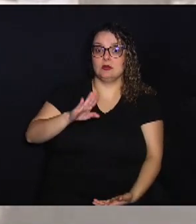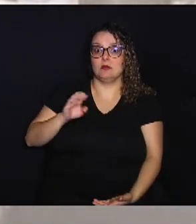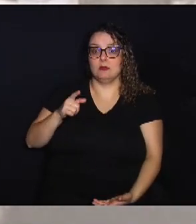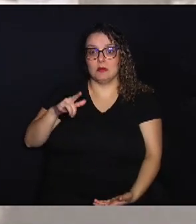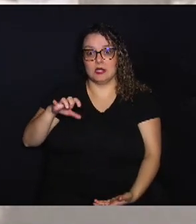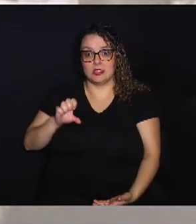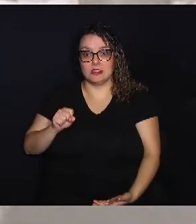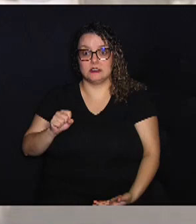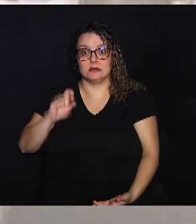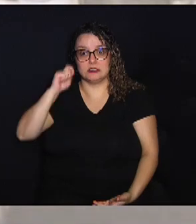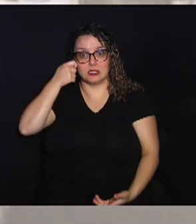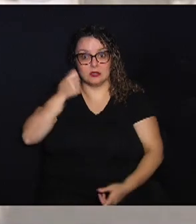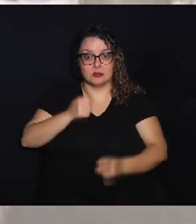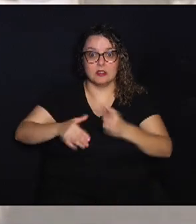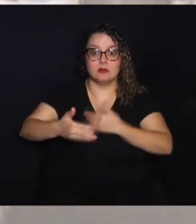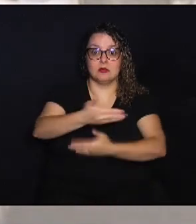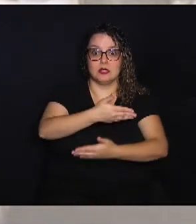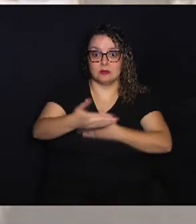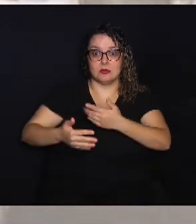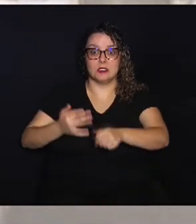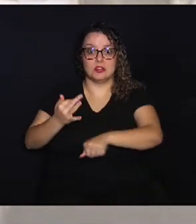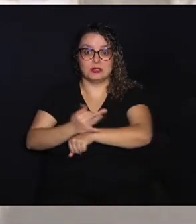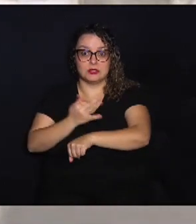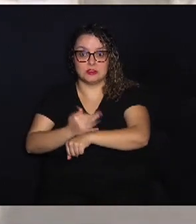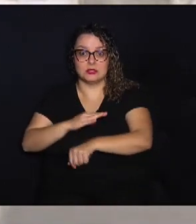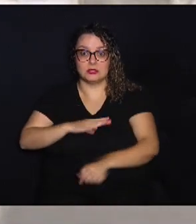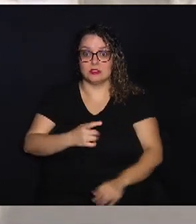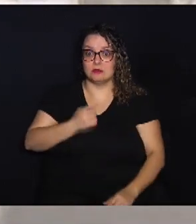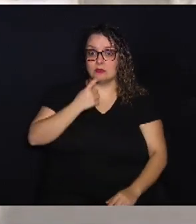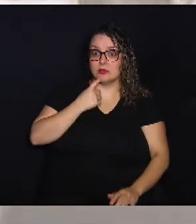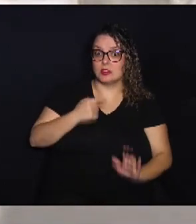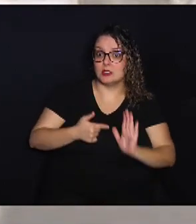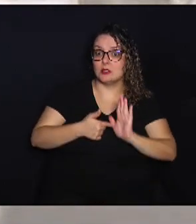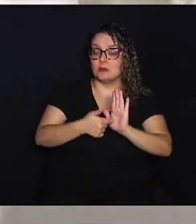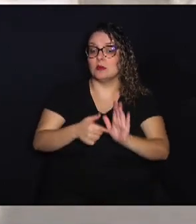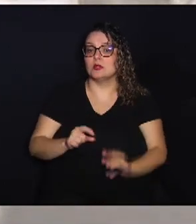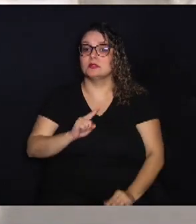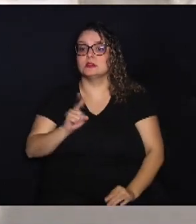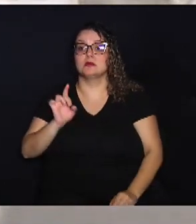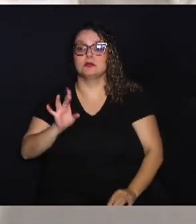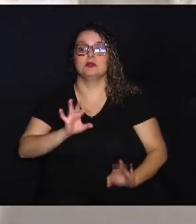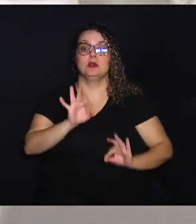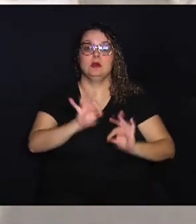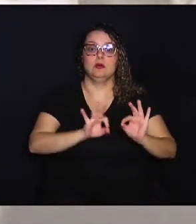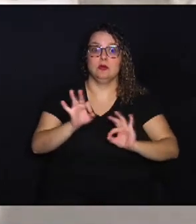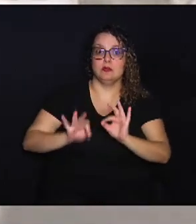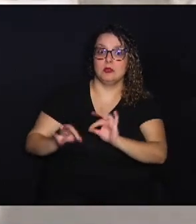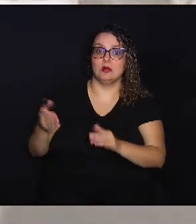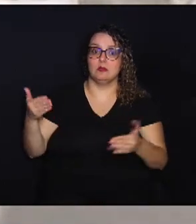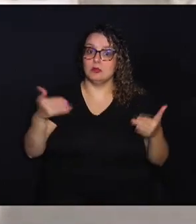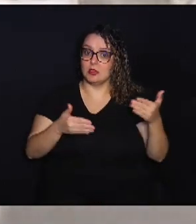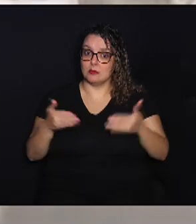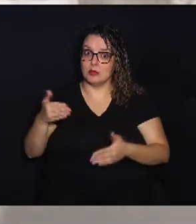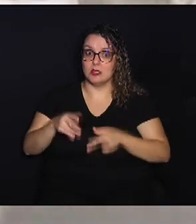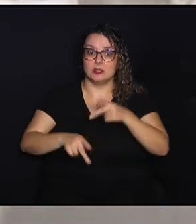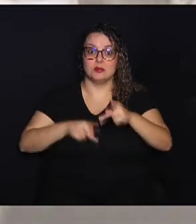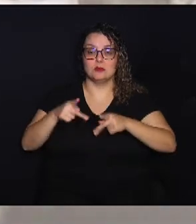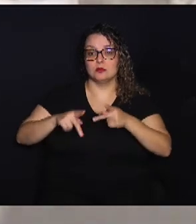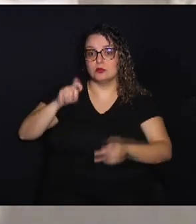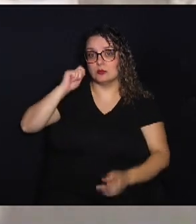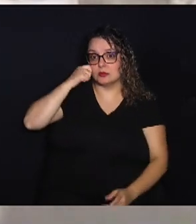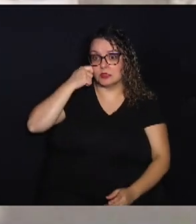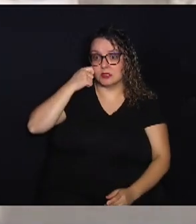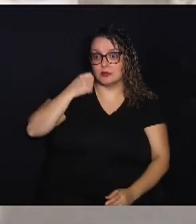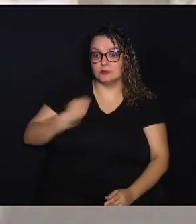Negros, Sociabilidades e Resistência em Campinas, que retrata não só a organização e a participação da população negra